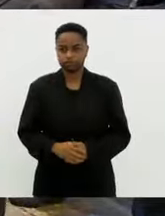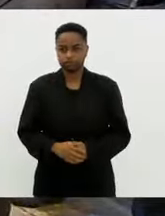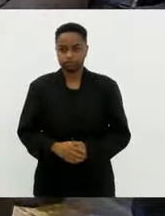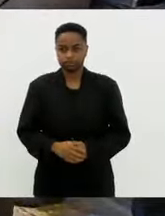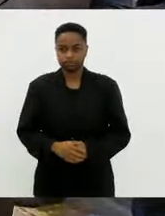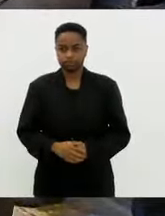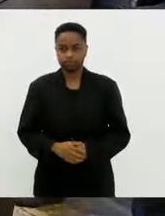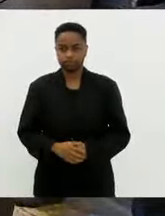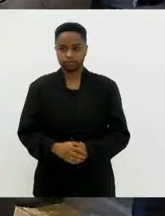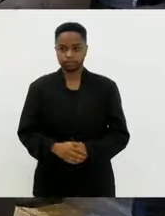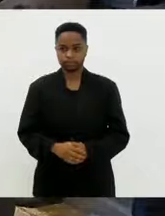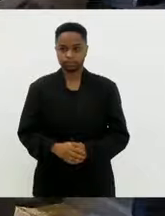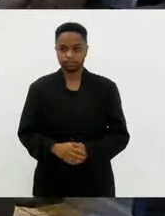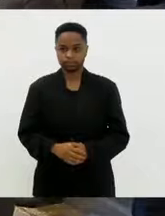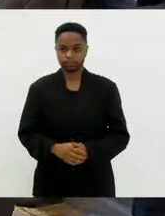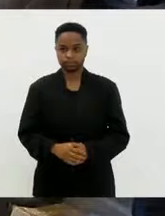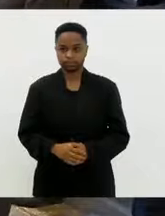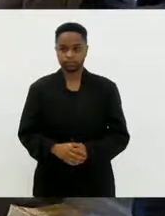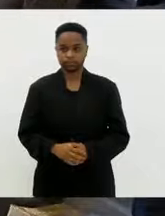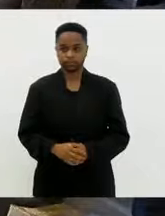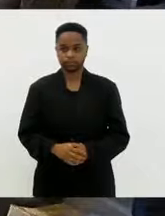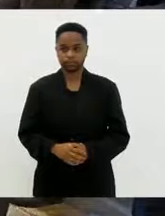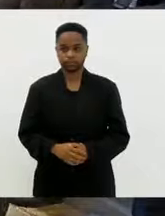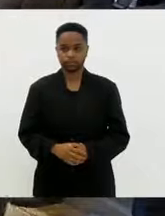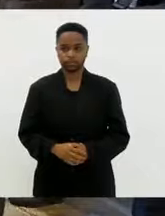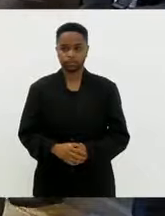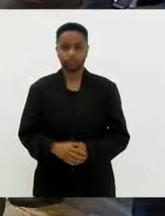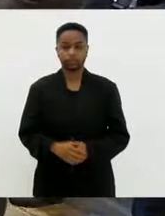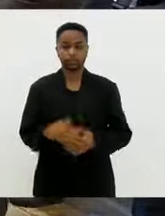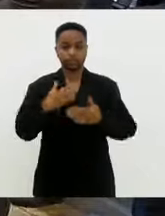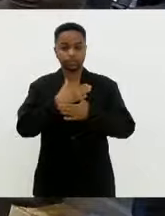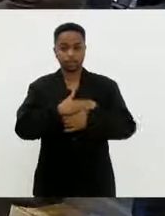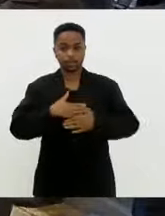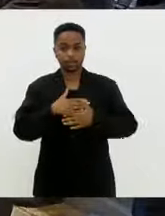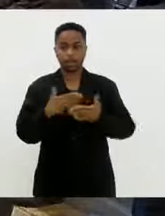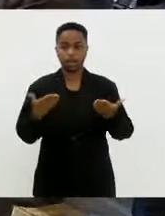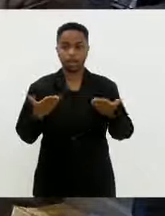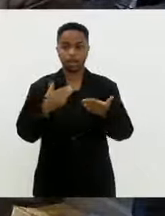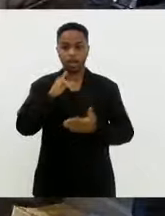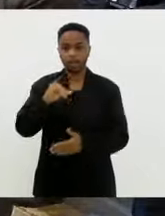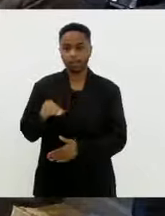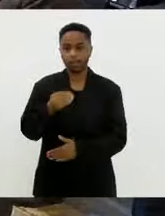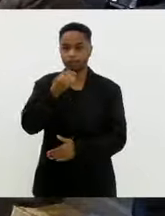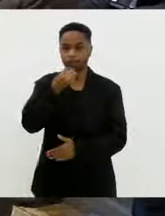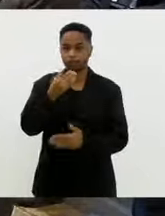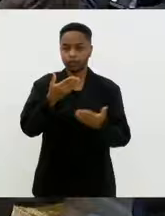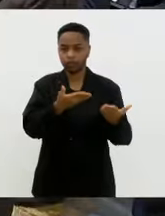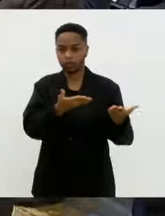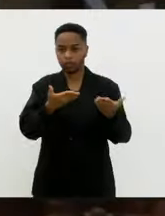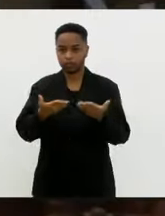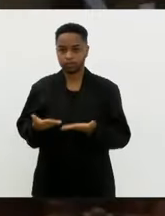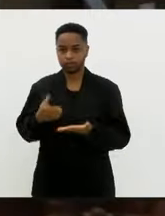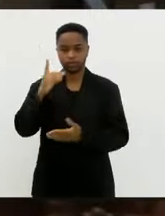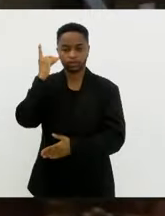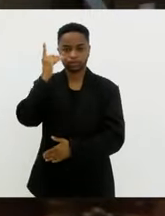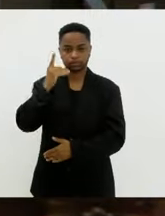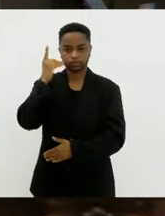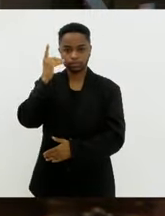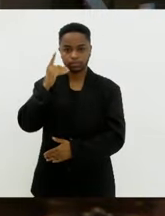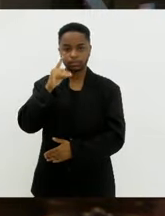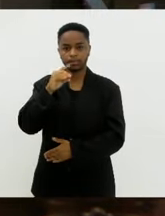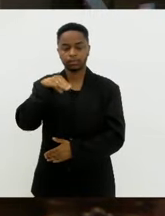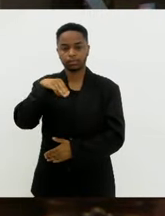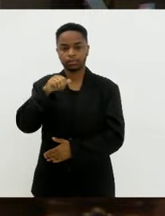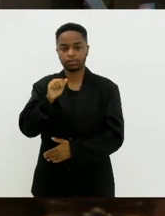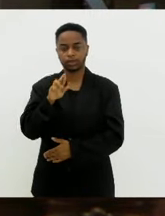Eu gostaria, e tendo a honra, aproveito o ensejo para convidar a deputada Marta